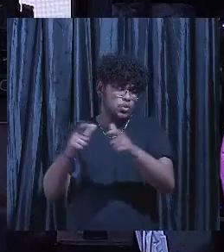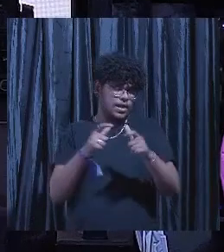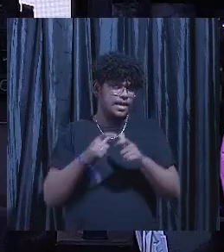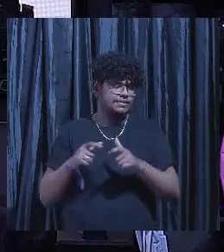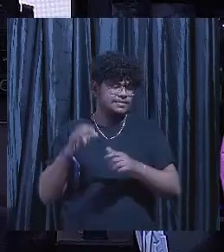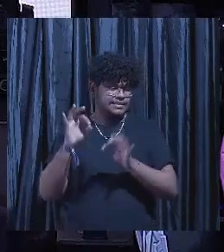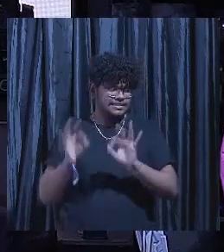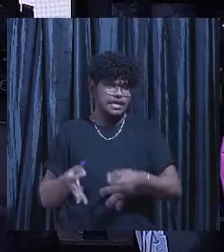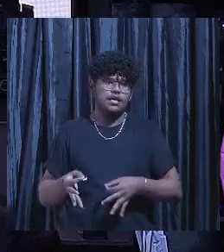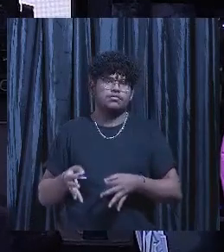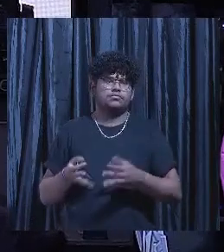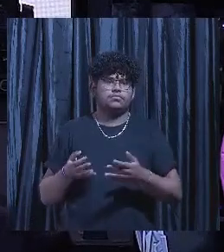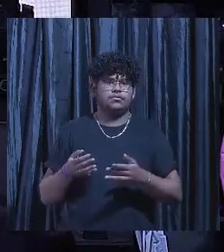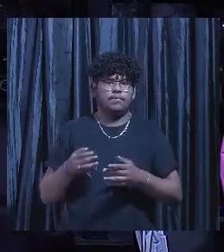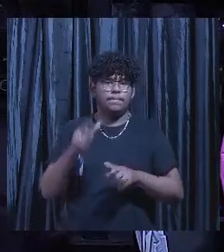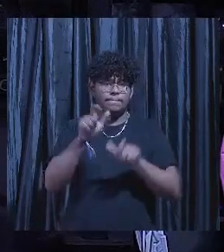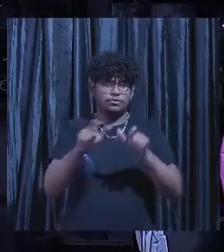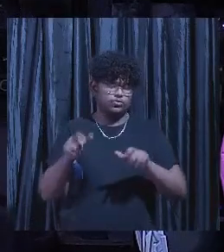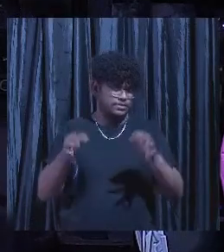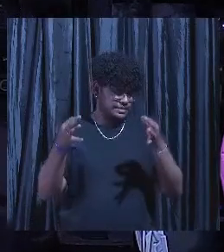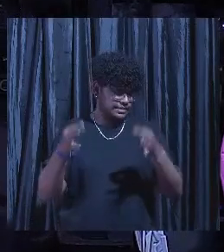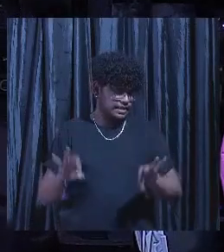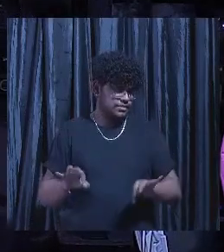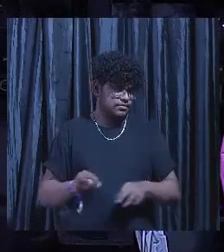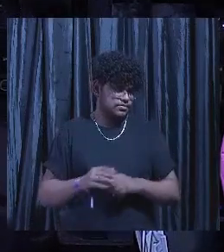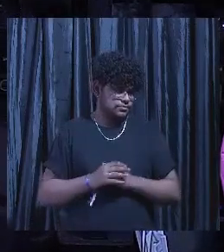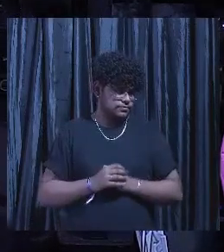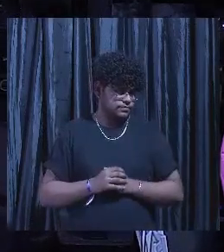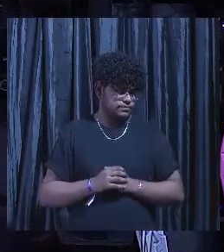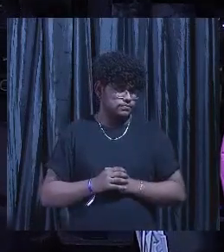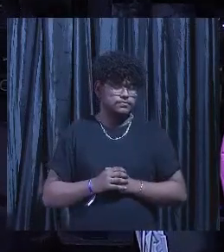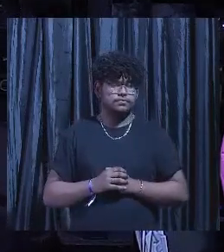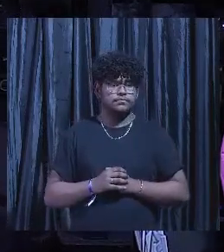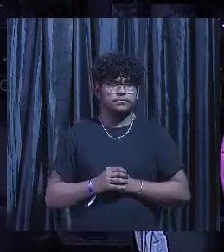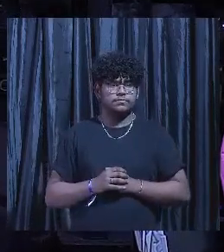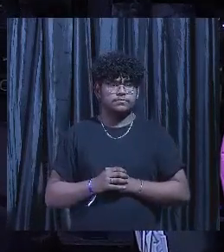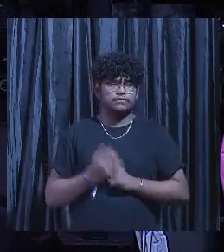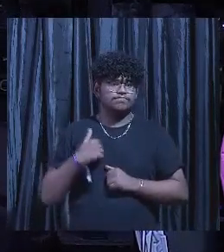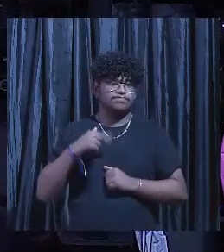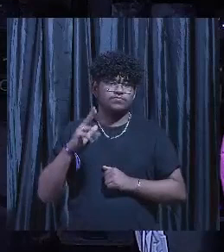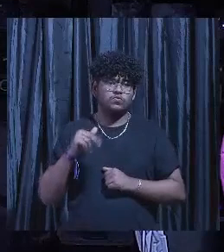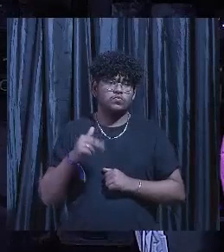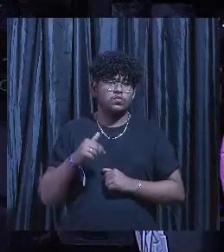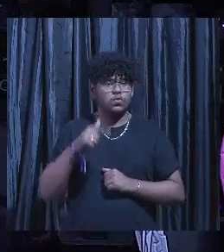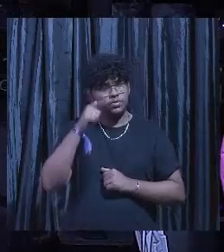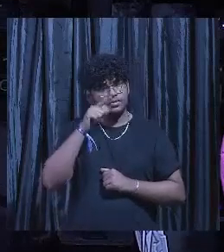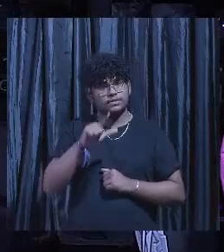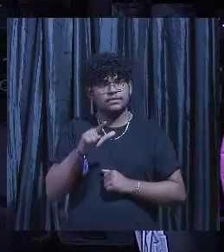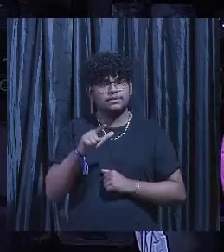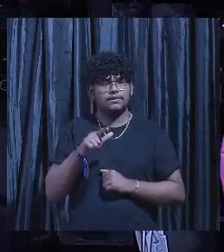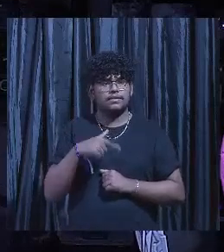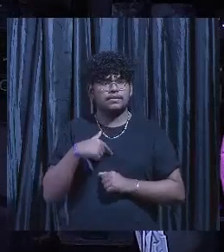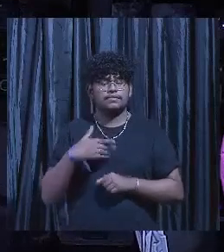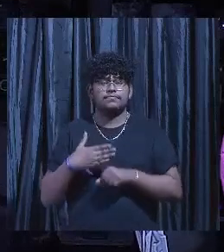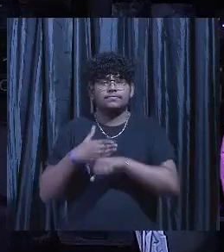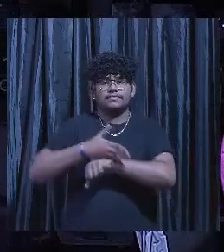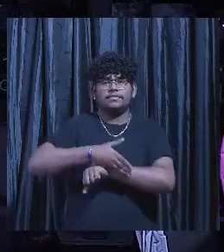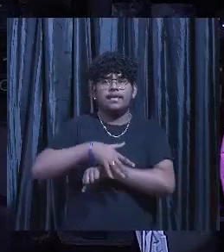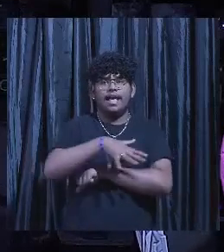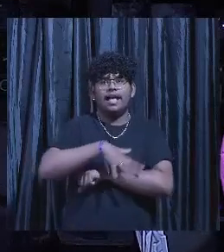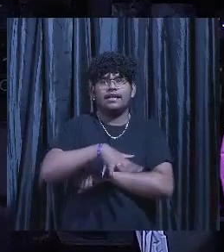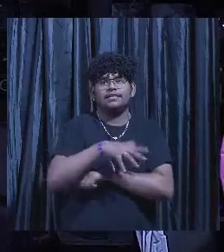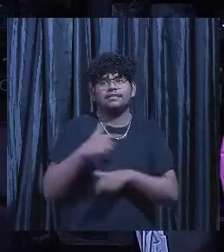não conseguia ingressar na minha área de trabalho. Era muito difícil. E chegou uma hora que eu comecei a ficar em